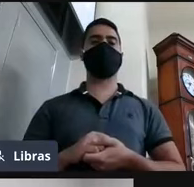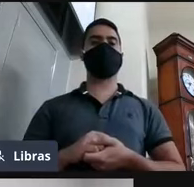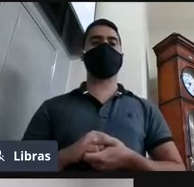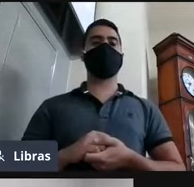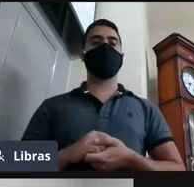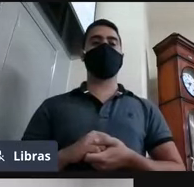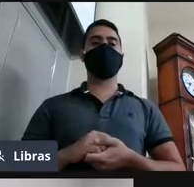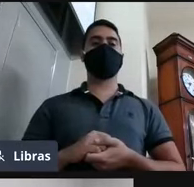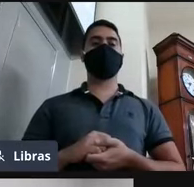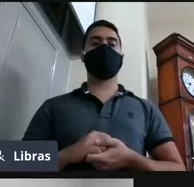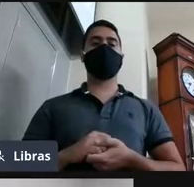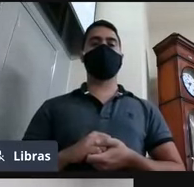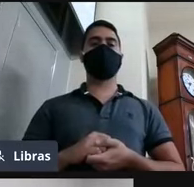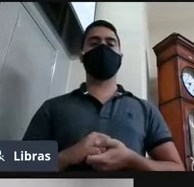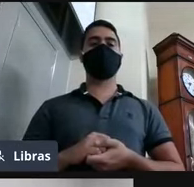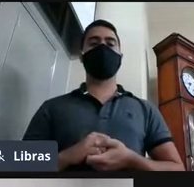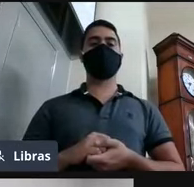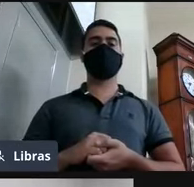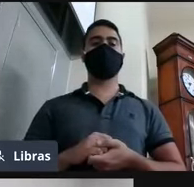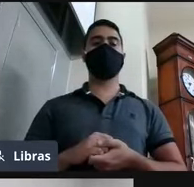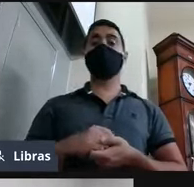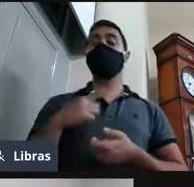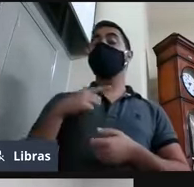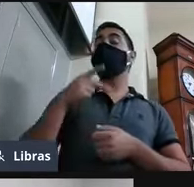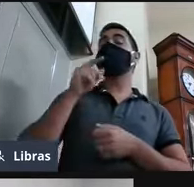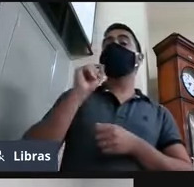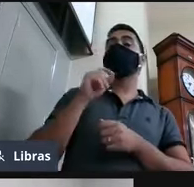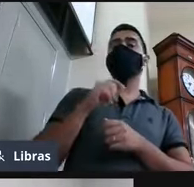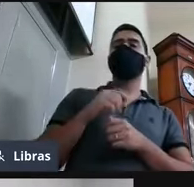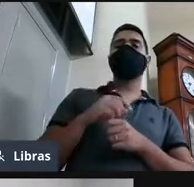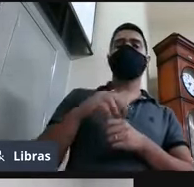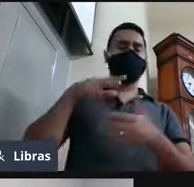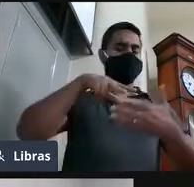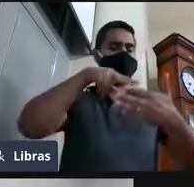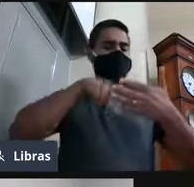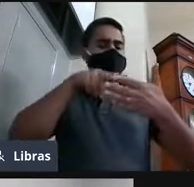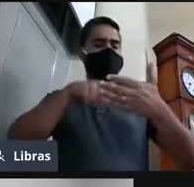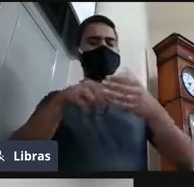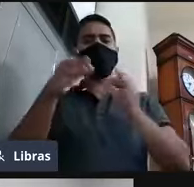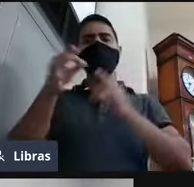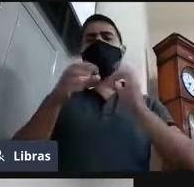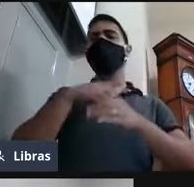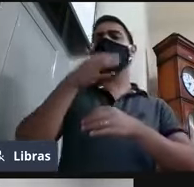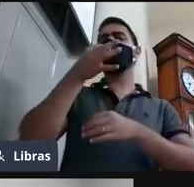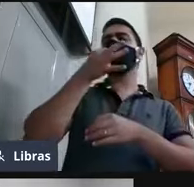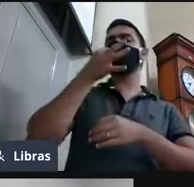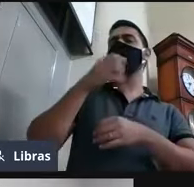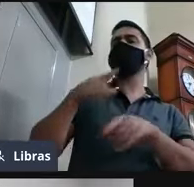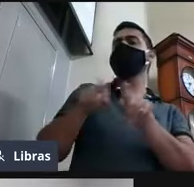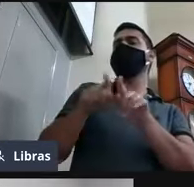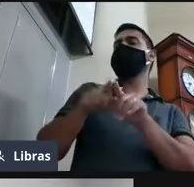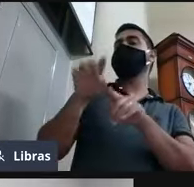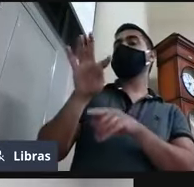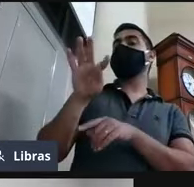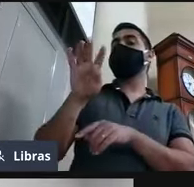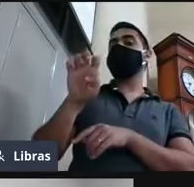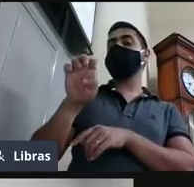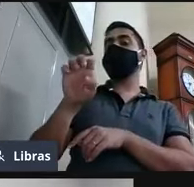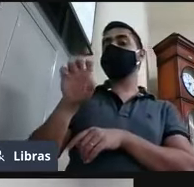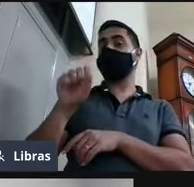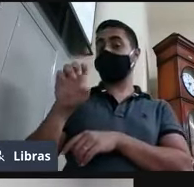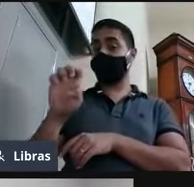salientar que a apresentação foca-se no recebimento da Casa para a devida análise e julgamento do parecer prévio emitido pelo TCE.